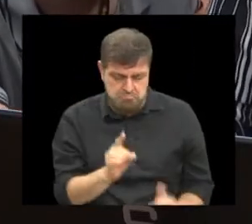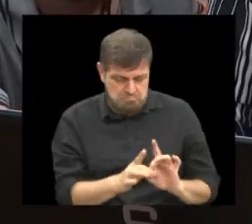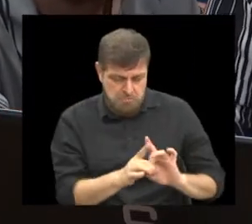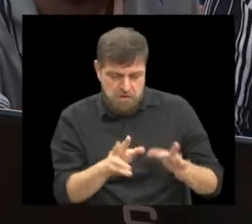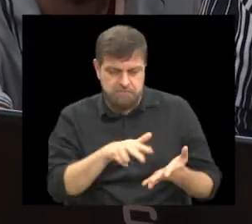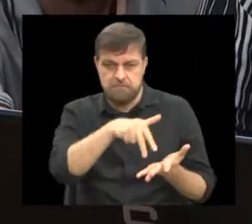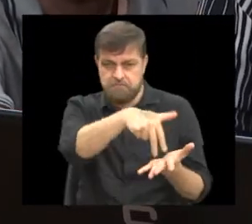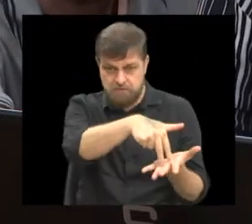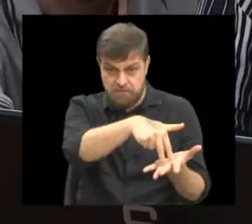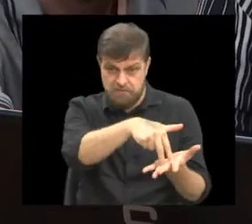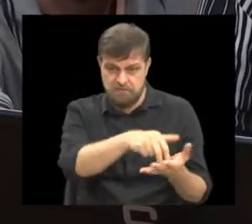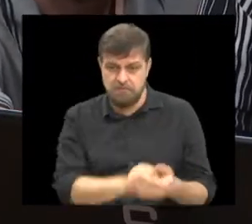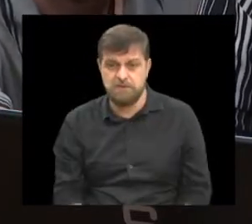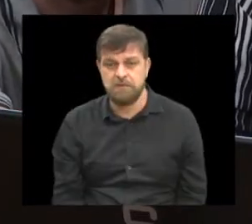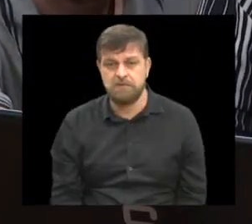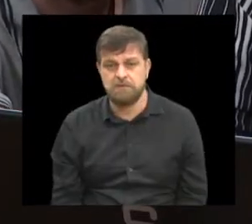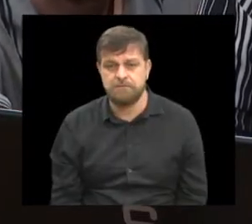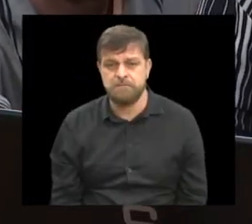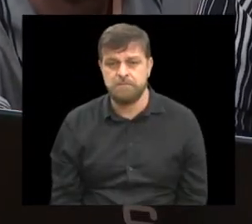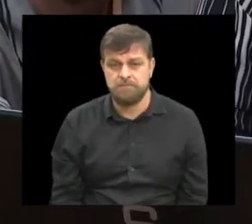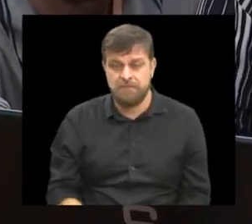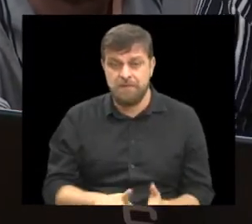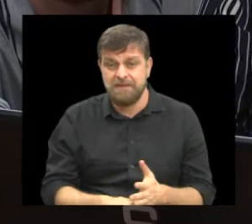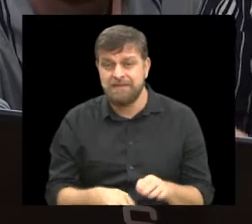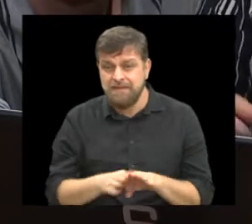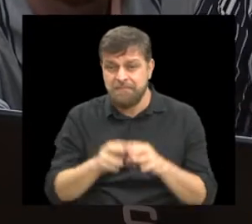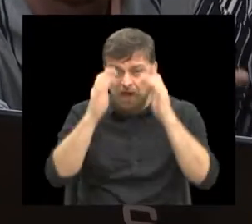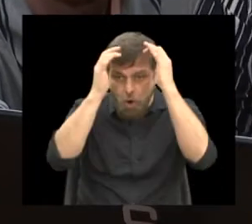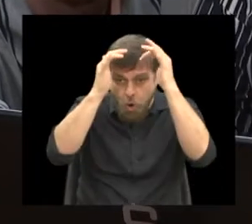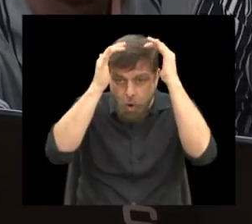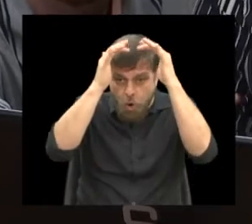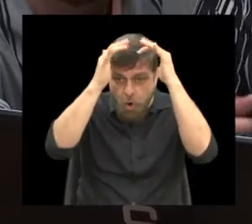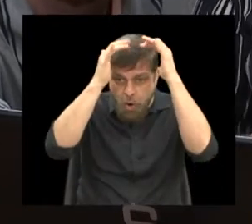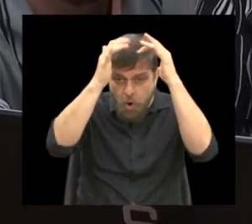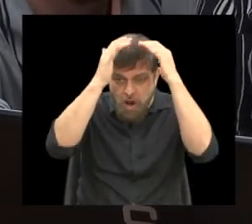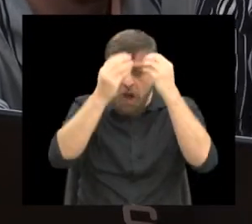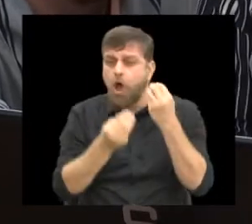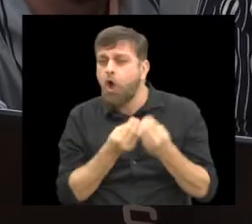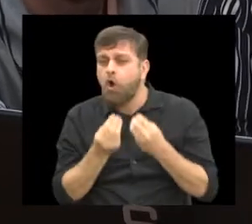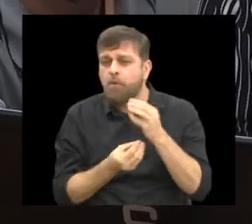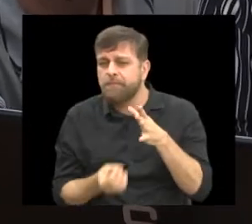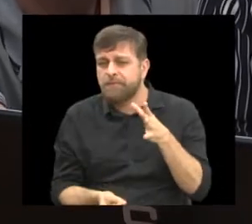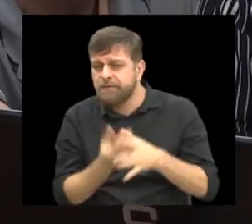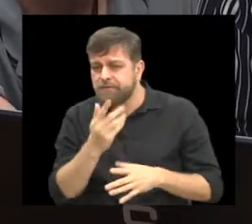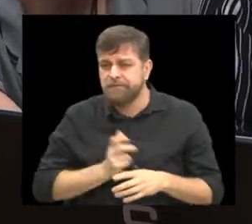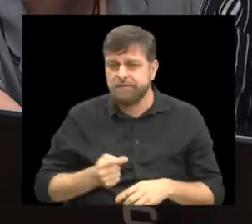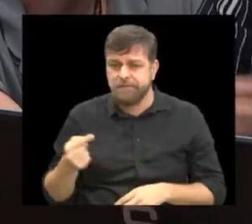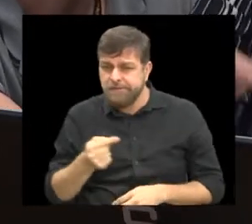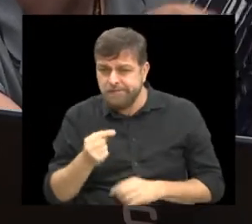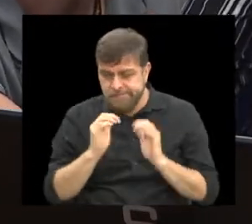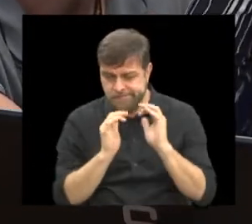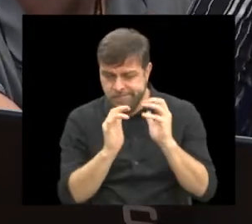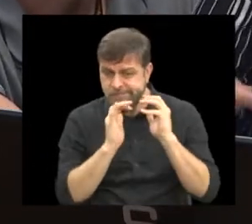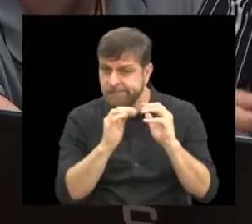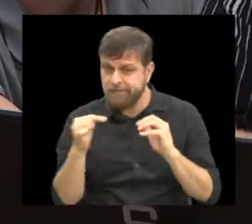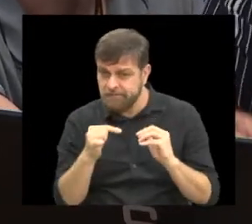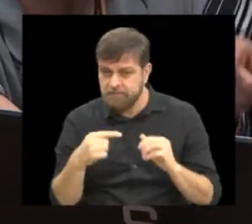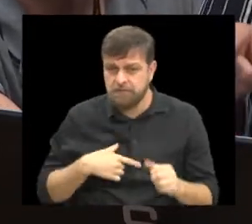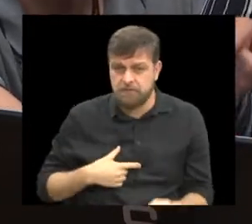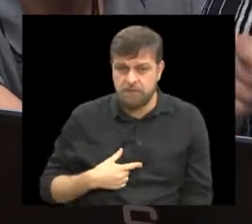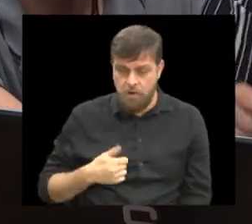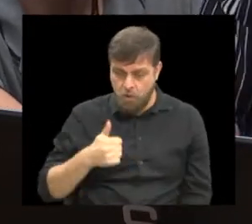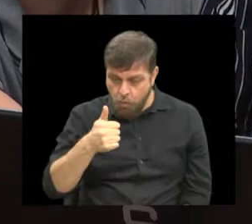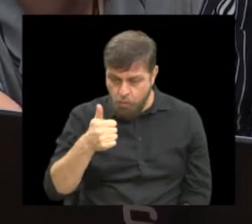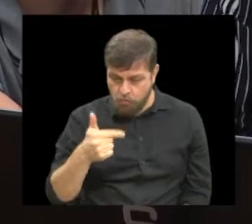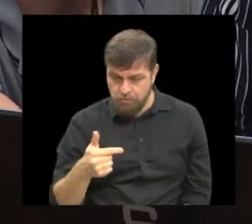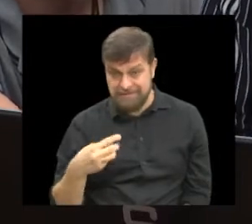é considerado leve. E na questão cognitiva também, né? Como é que funciona a avaliação cognitiva nesse sentido também, do grau 1, grau